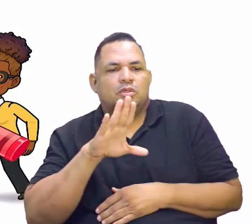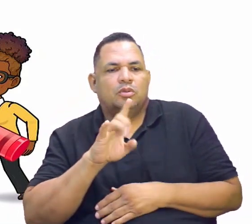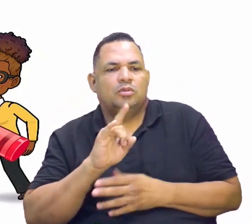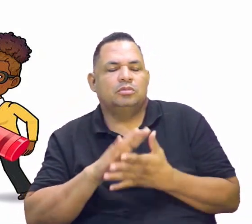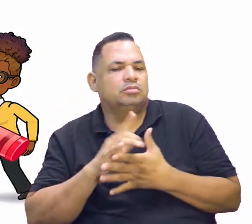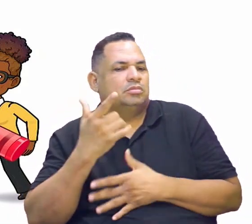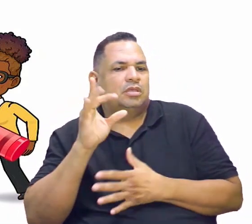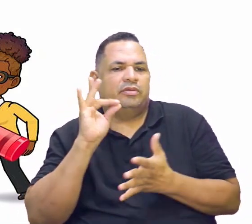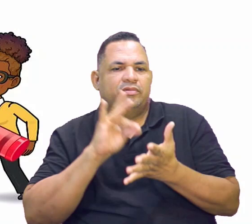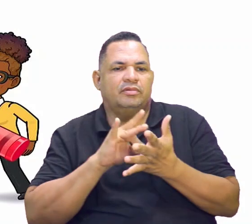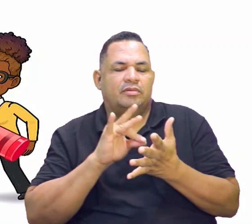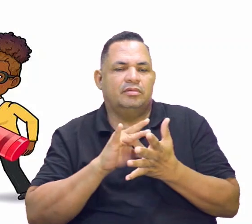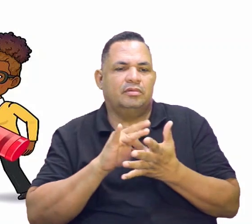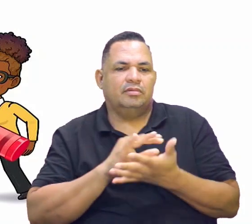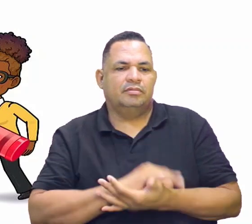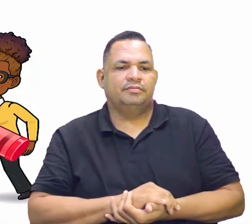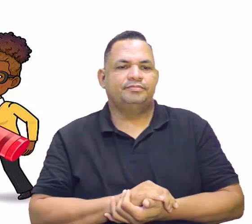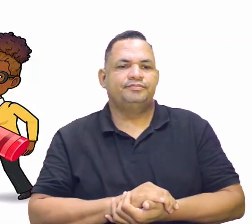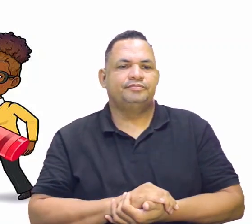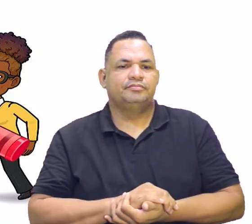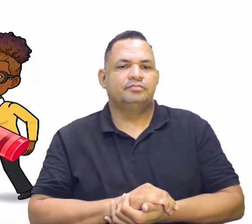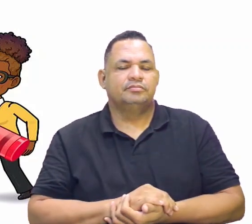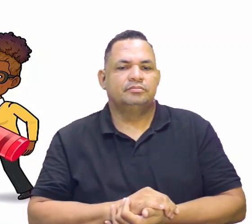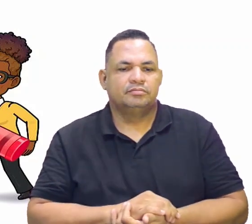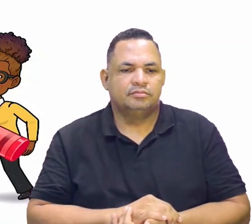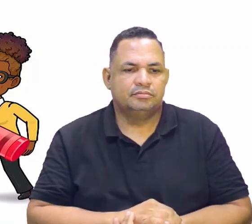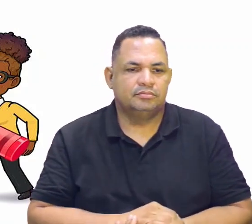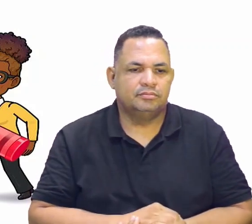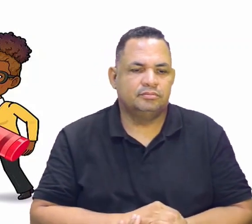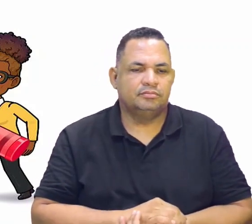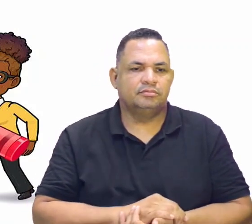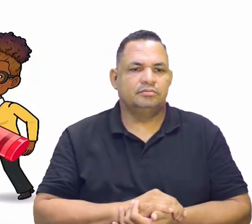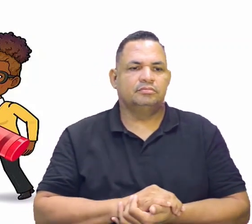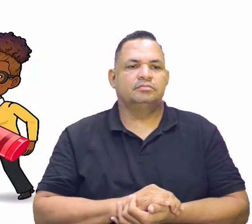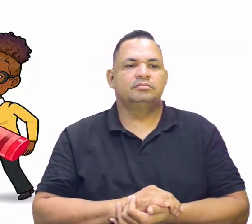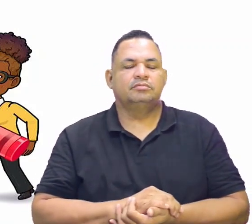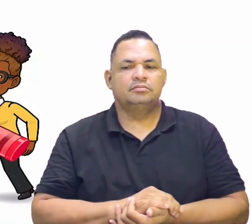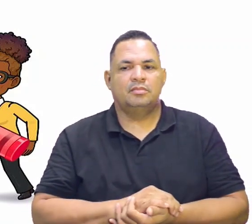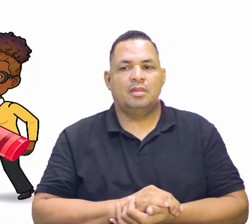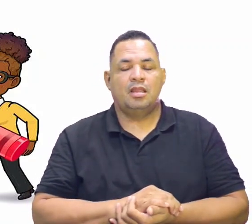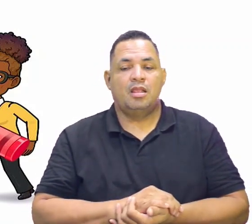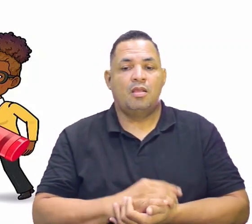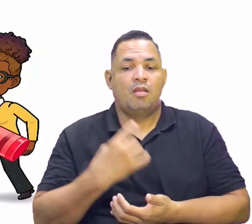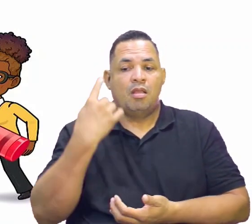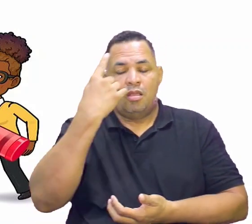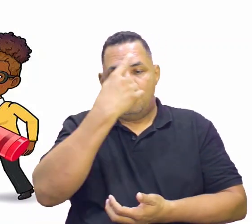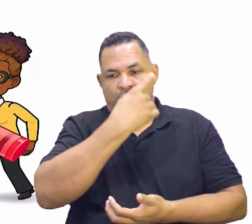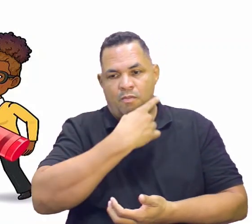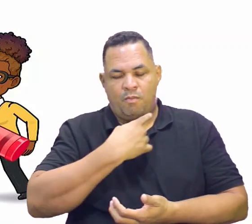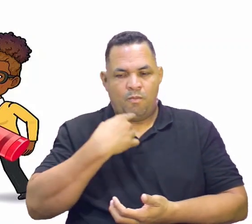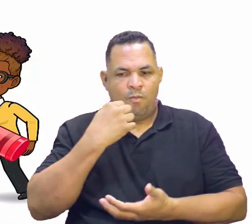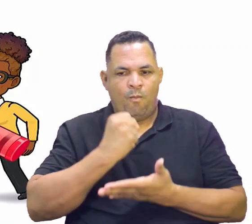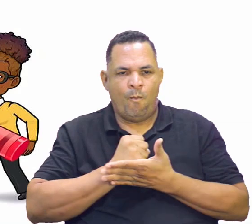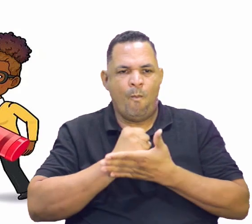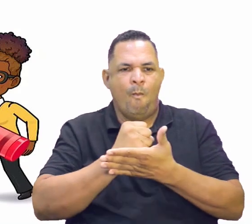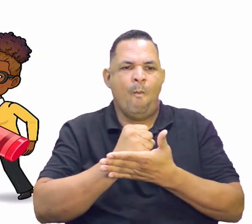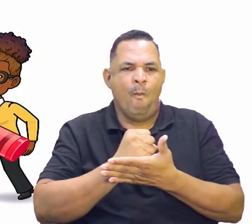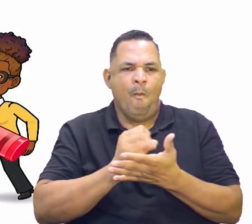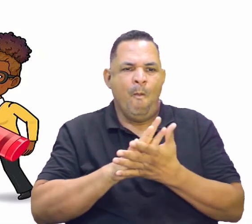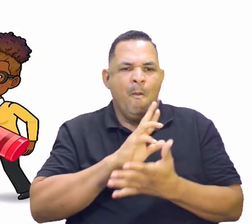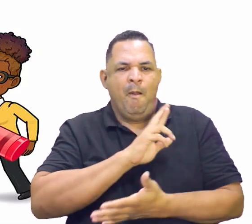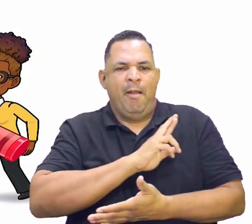irreal, como a irracional, como da imagem anterior, né? Da face, né? Sendo apoiada.